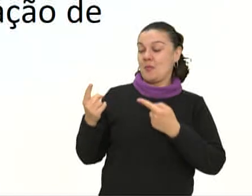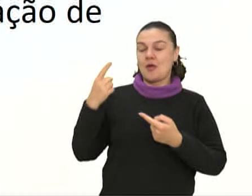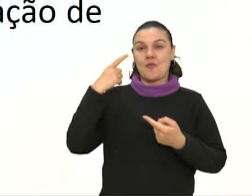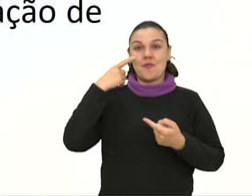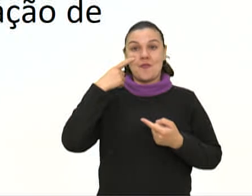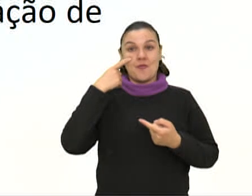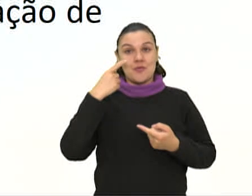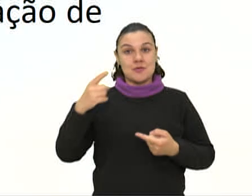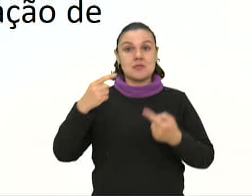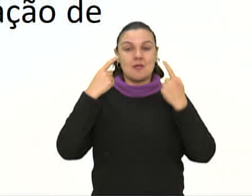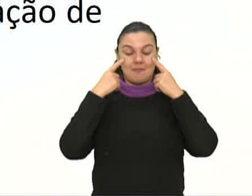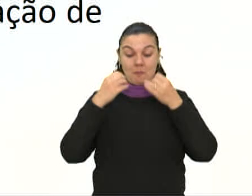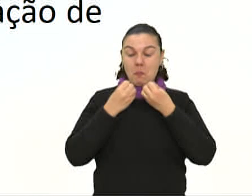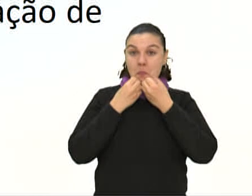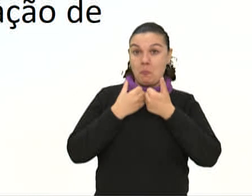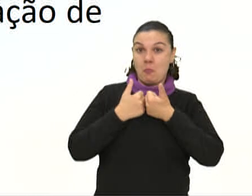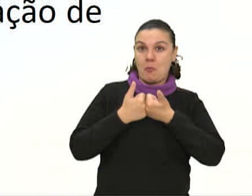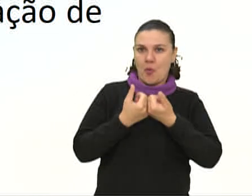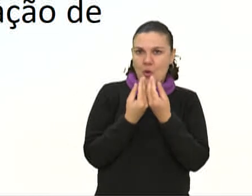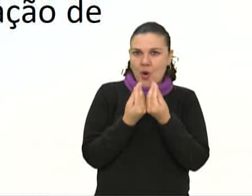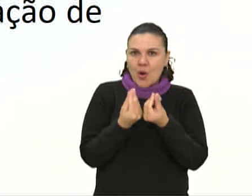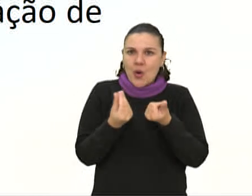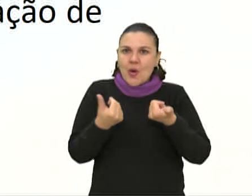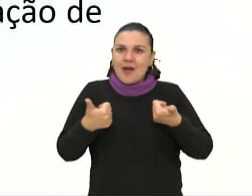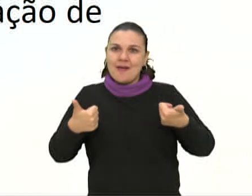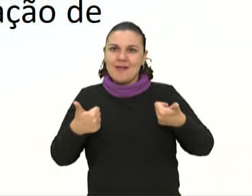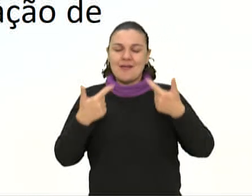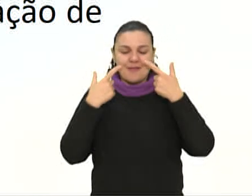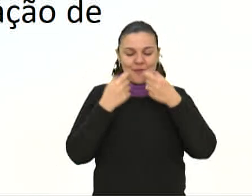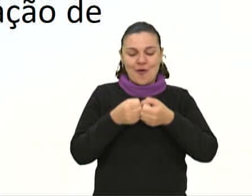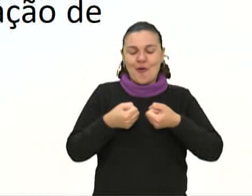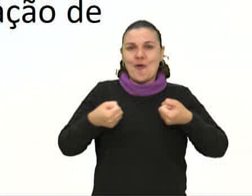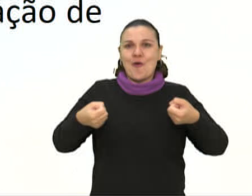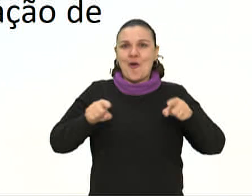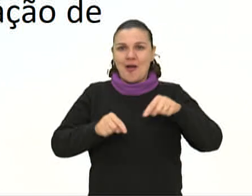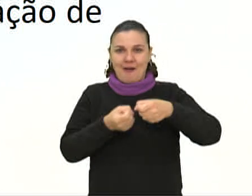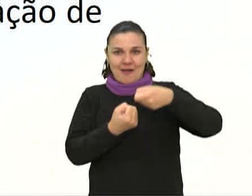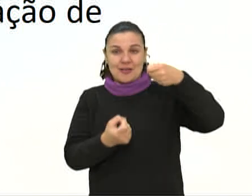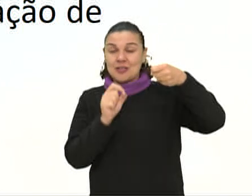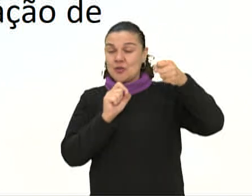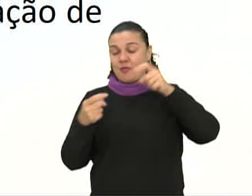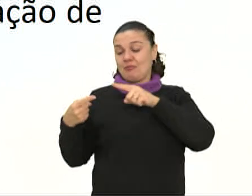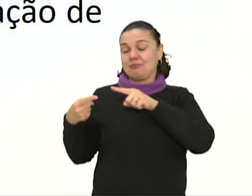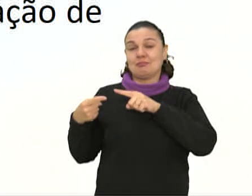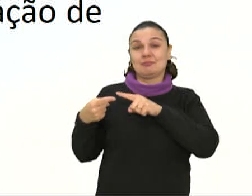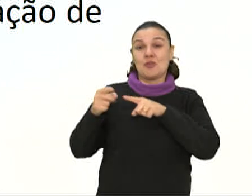maneira eficaz a mensagem pretendida, o cartaz tem como características